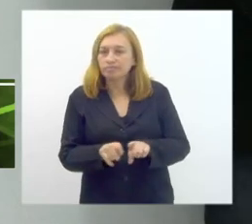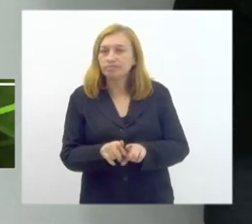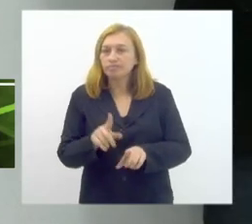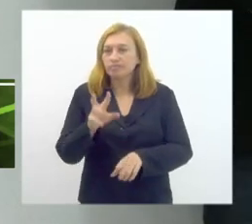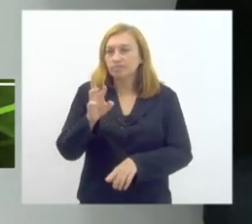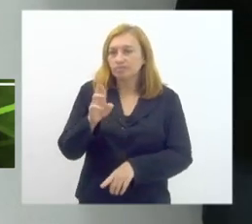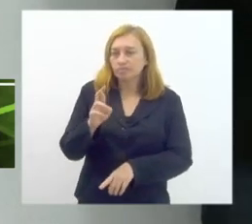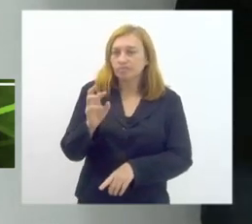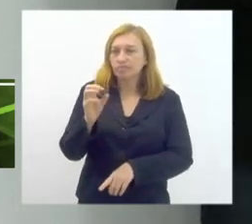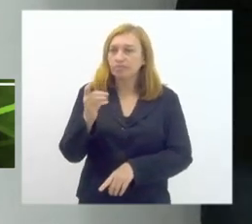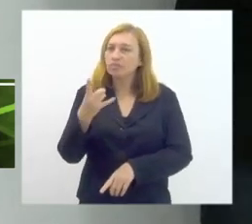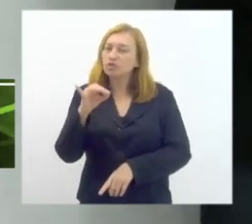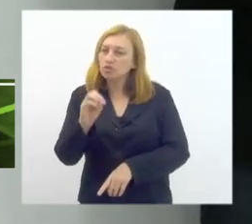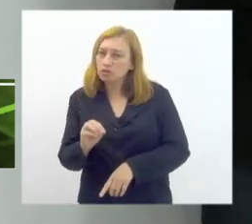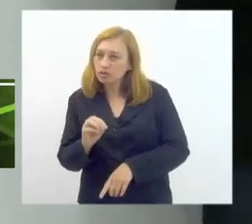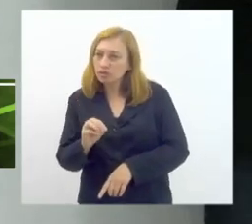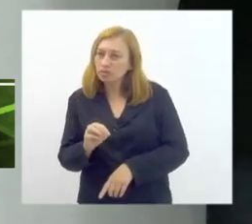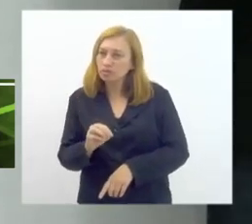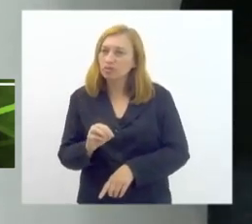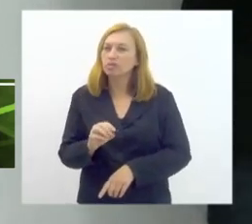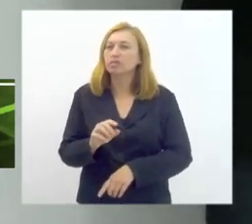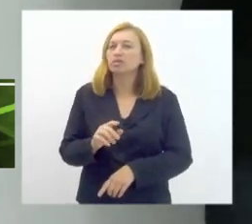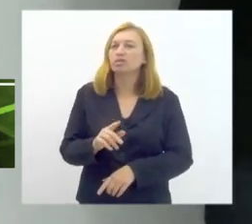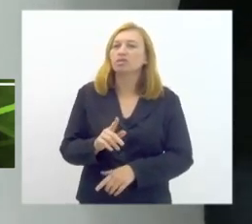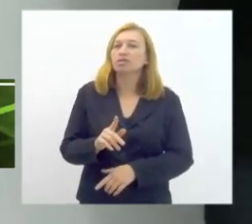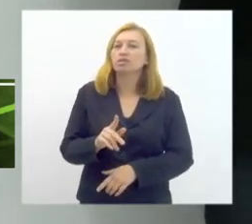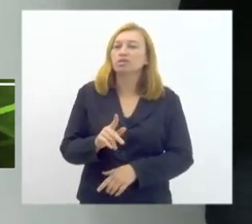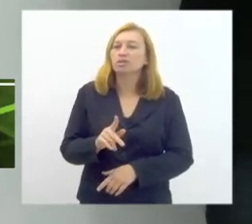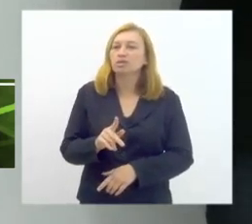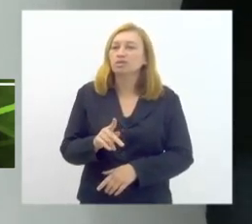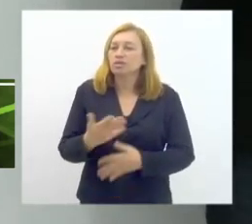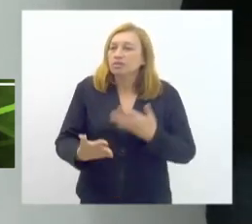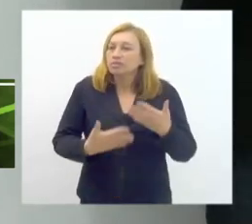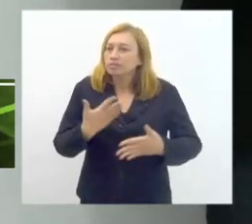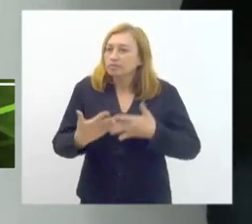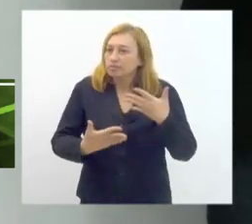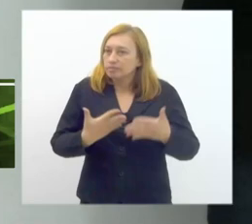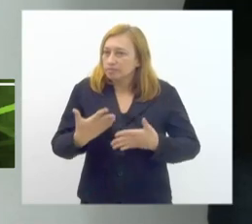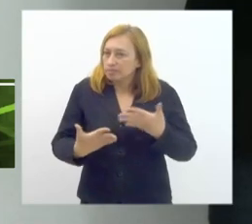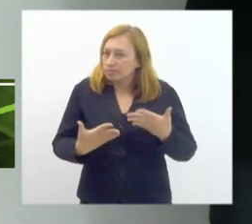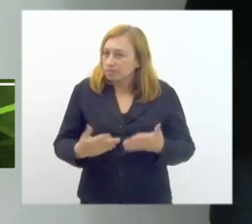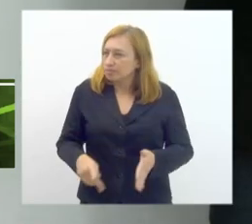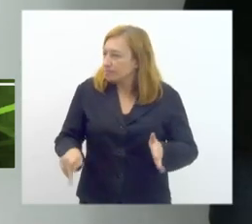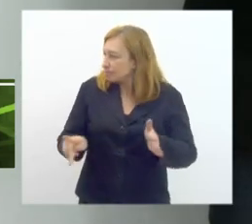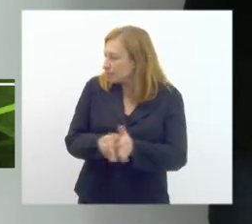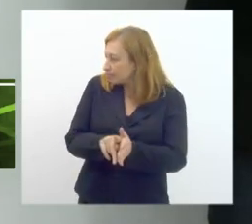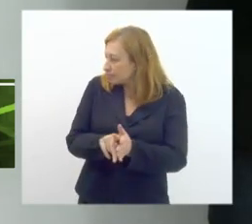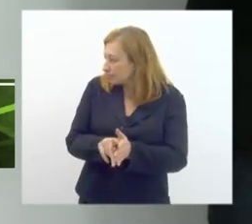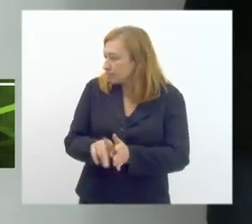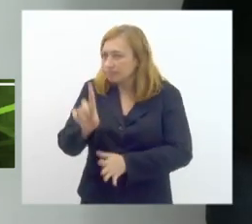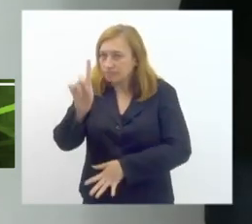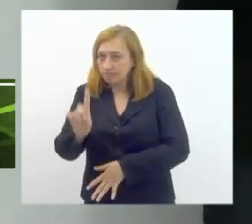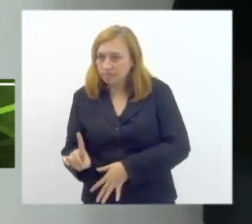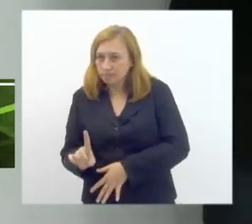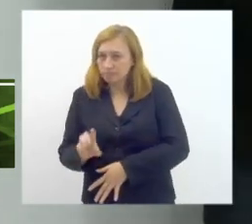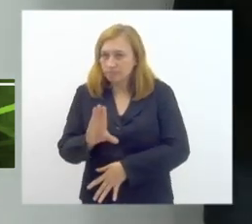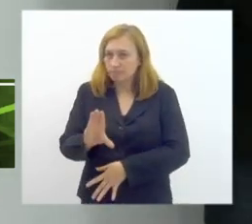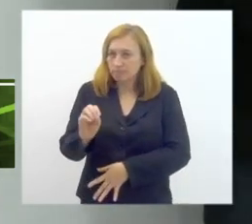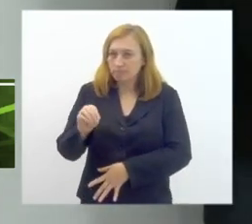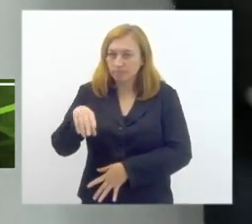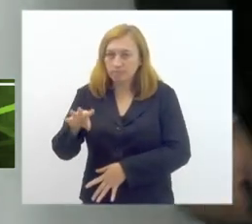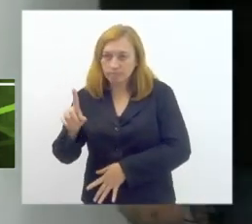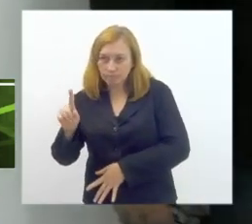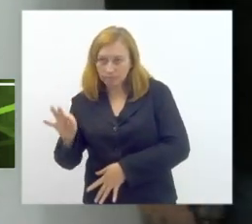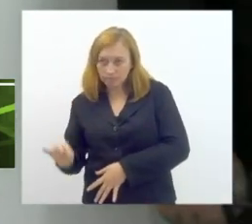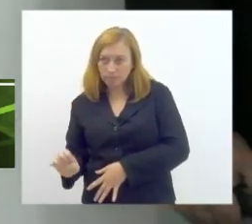Rodrigo, presidente do COSEMES, dizer que é uma honra e um orgulho também fazer parte da diretoria do COSEMES, né? Muito